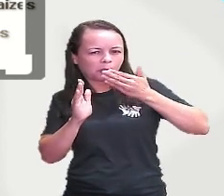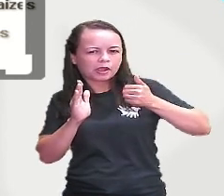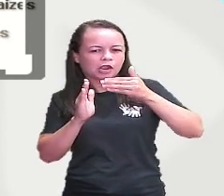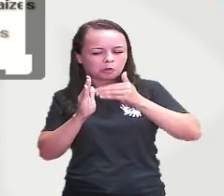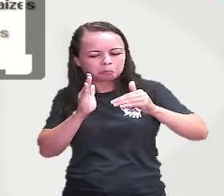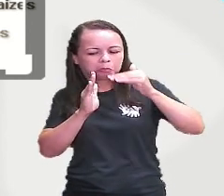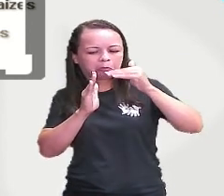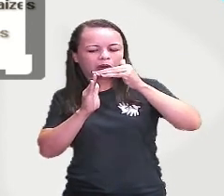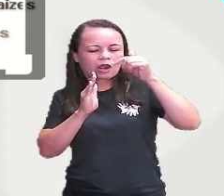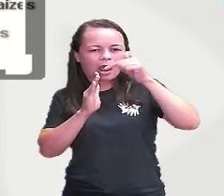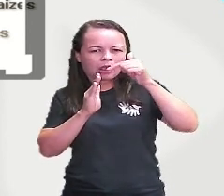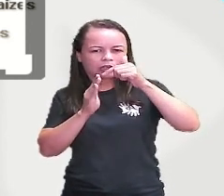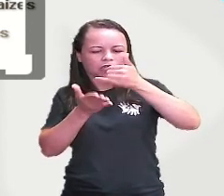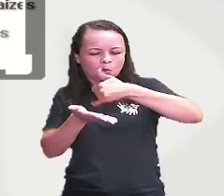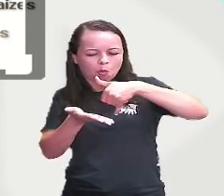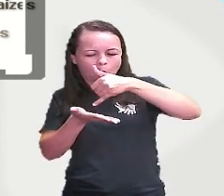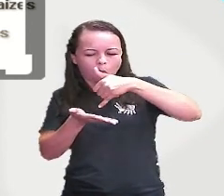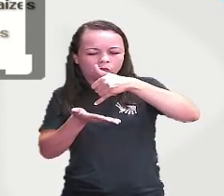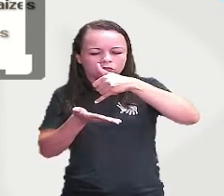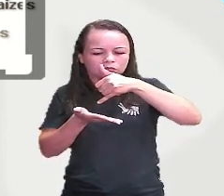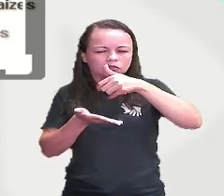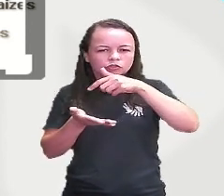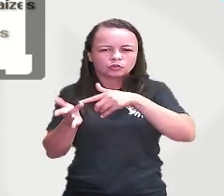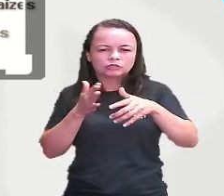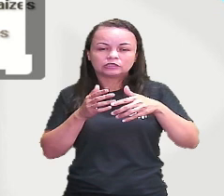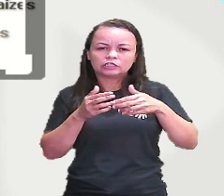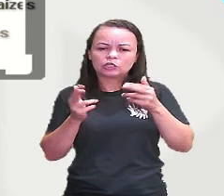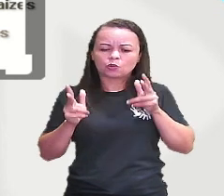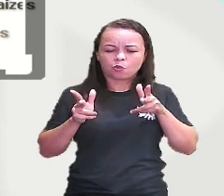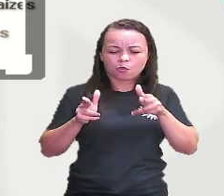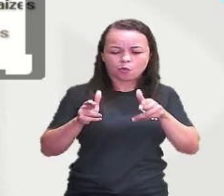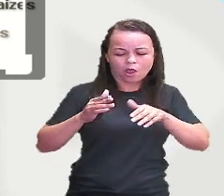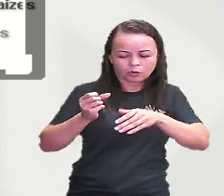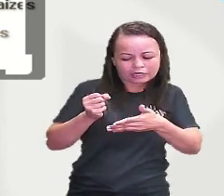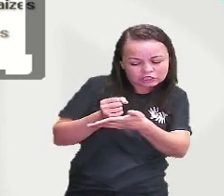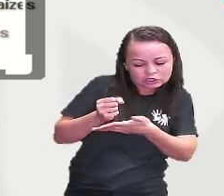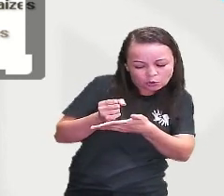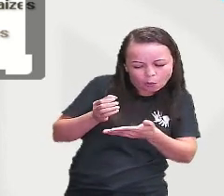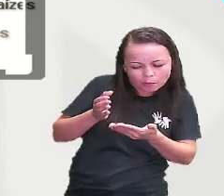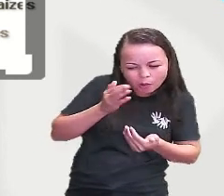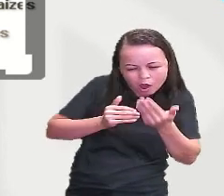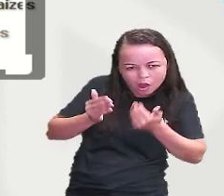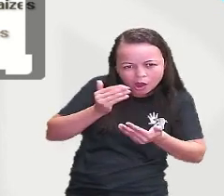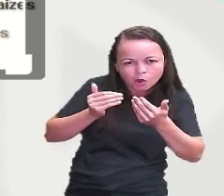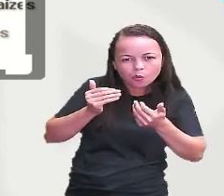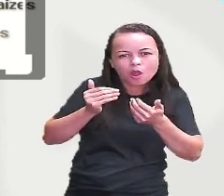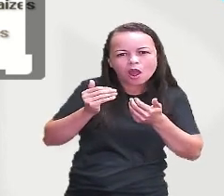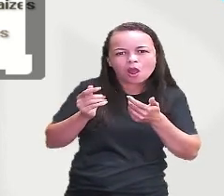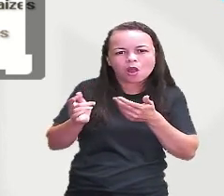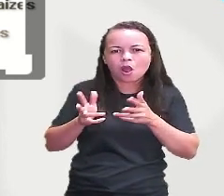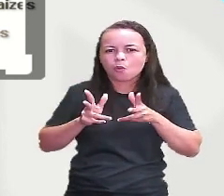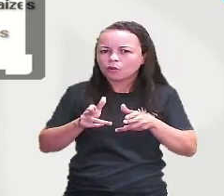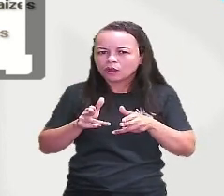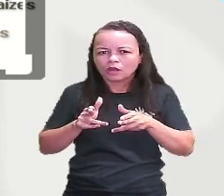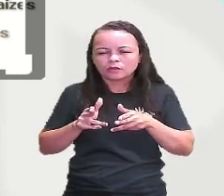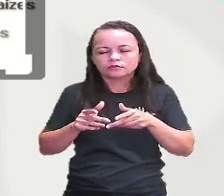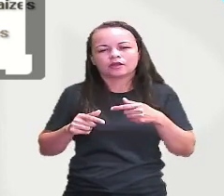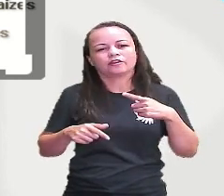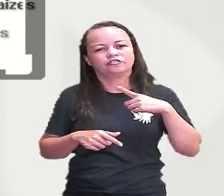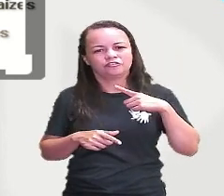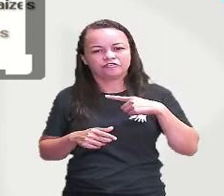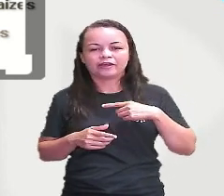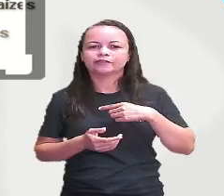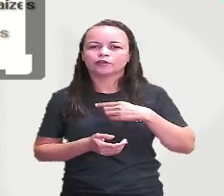e gordura da mesma forma que a gente consome aqueles alimentos que estão lá na base da pirâmide, a gente vai acabar tendo